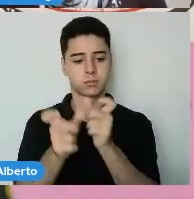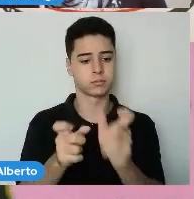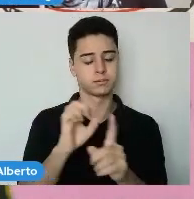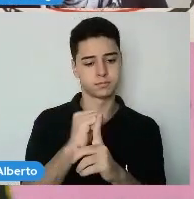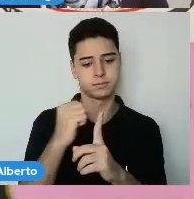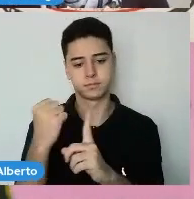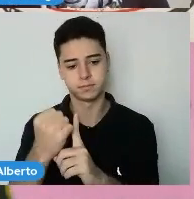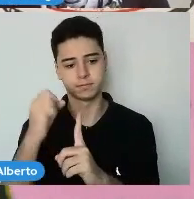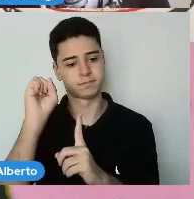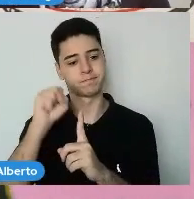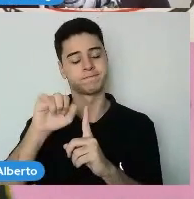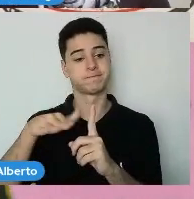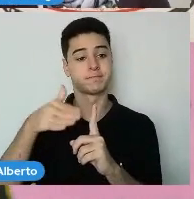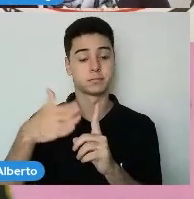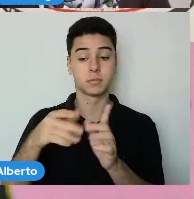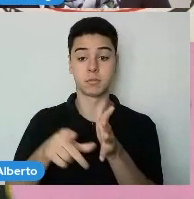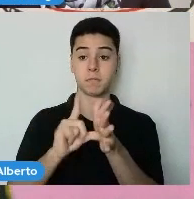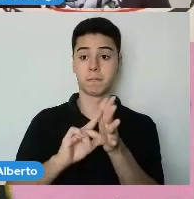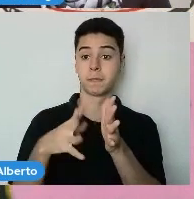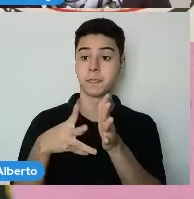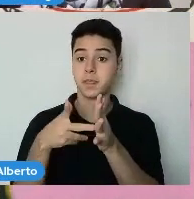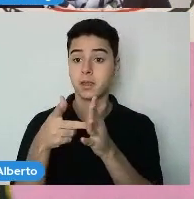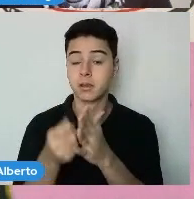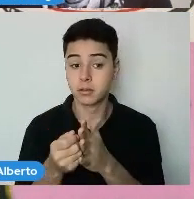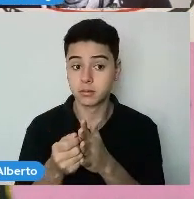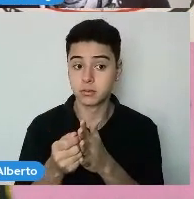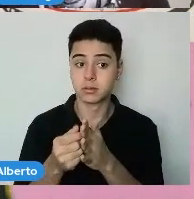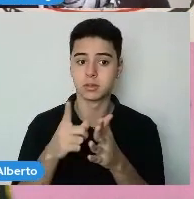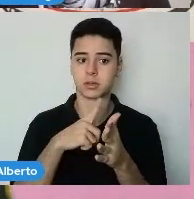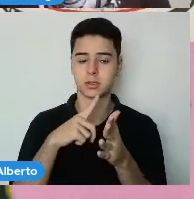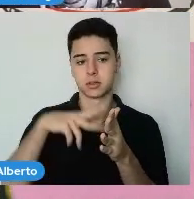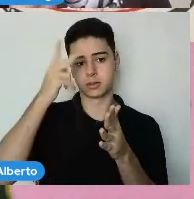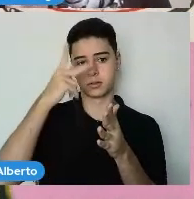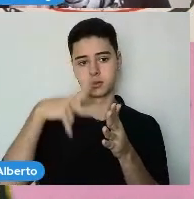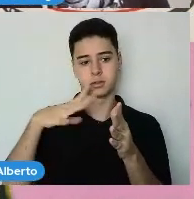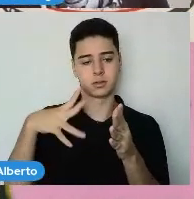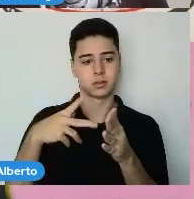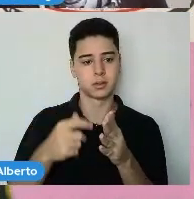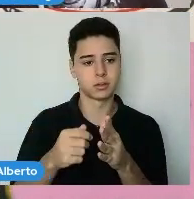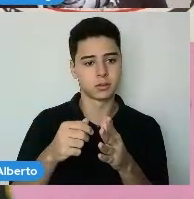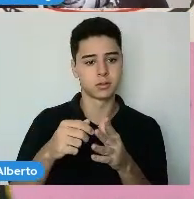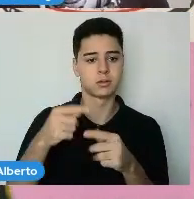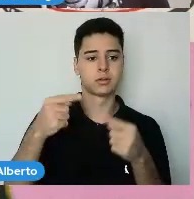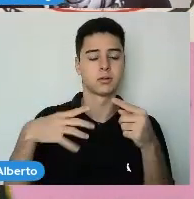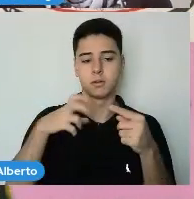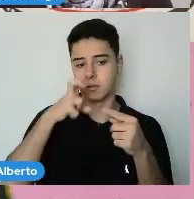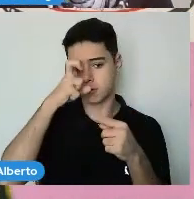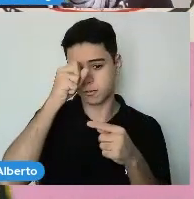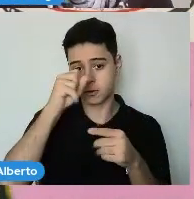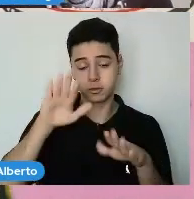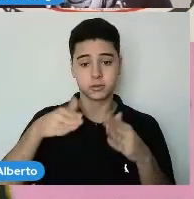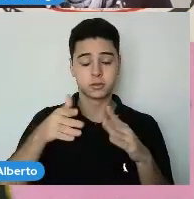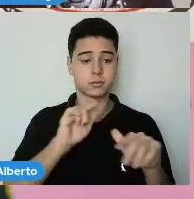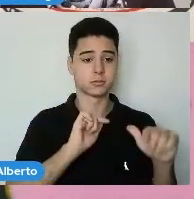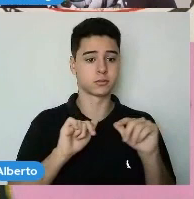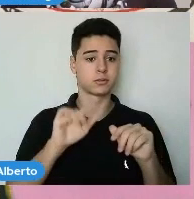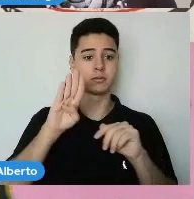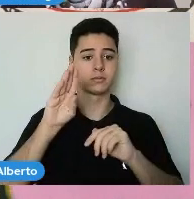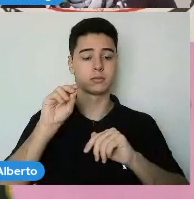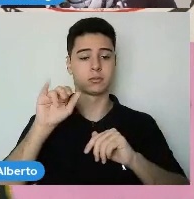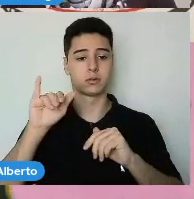social, tá? Então, primeiro, existe um caráter sociopolítico muito forte no trabalho do Beuys,